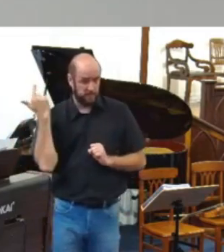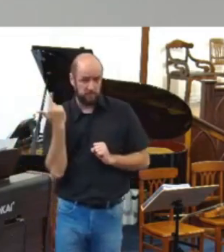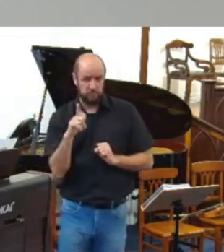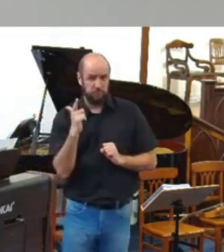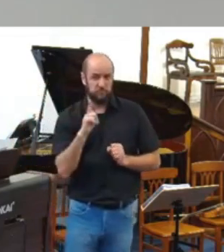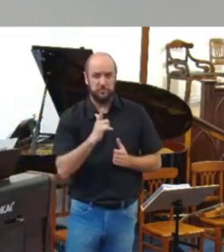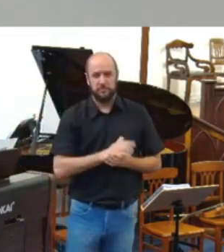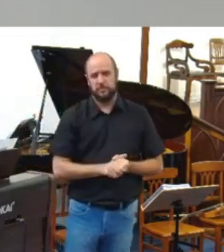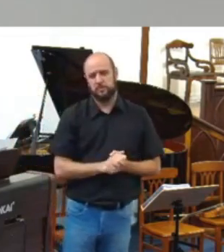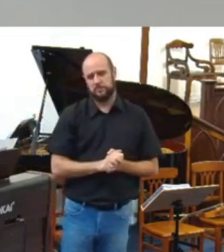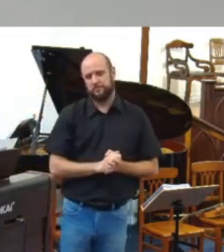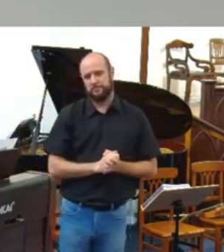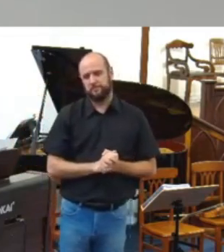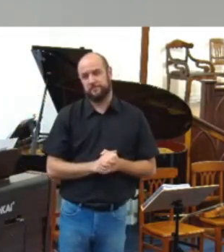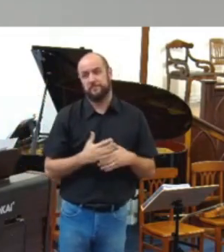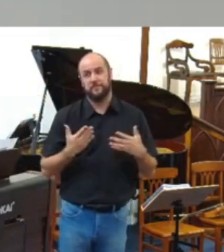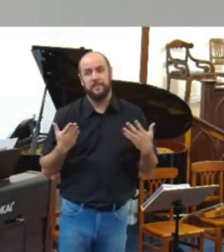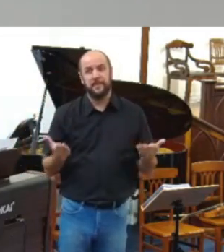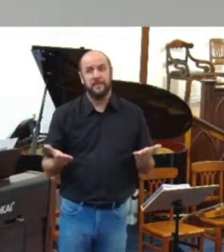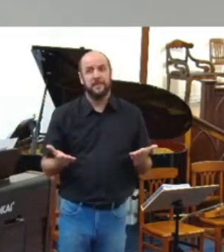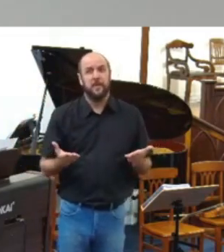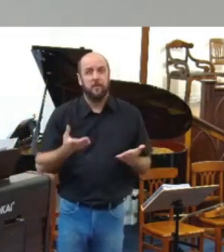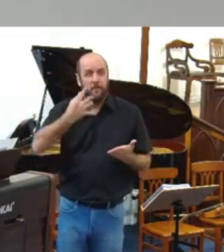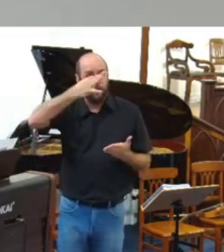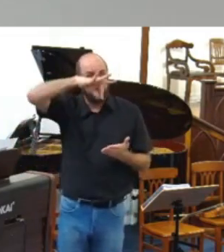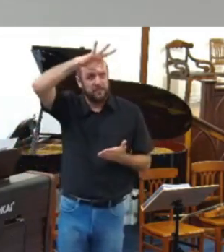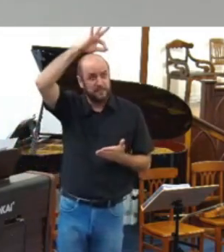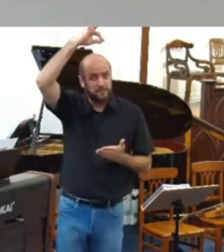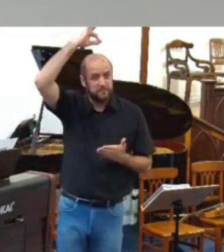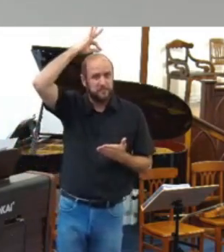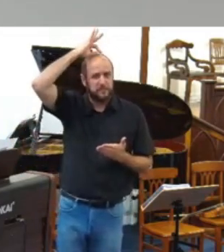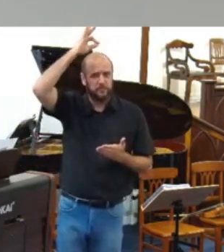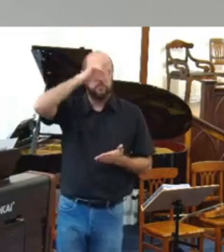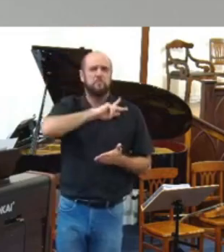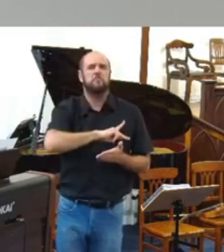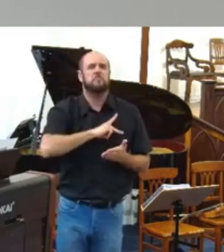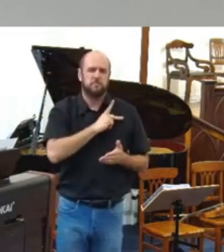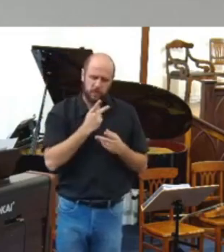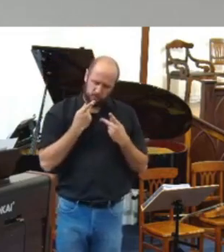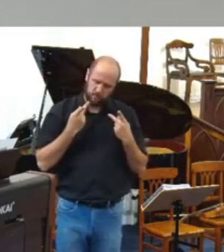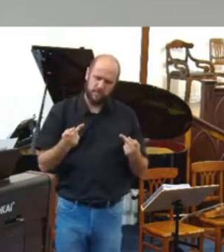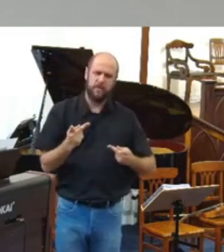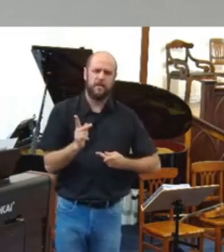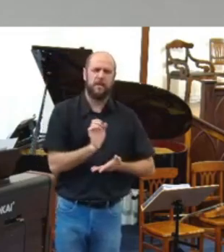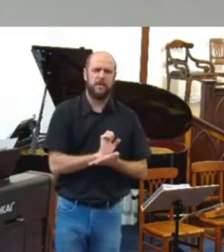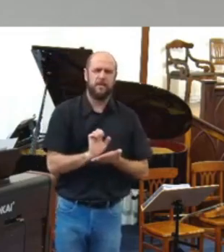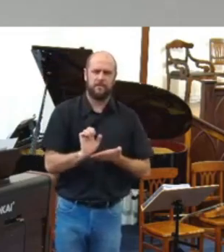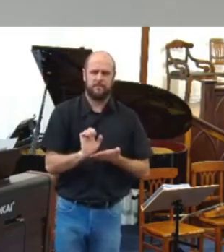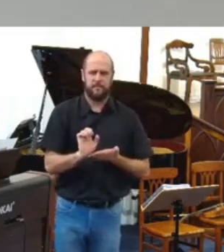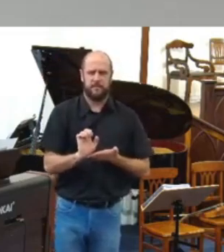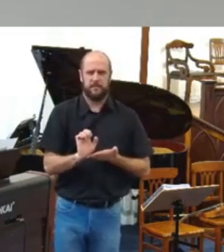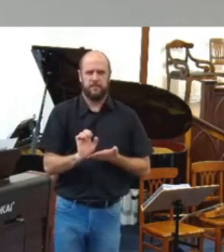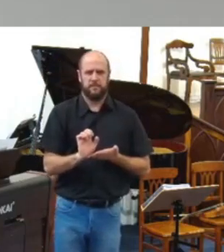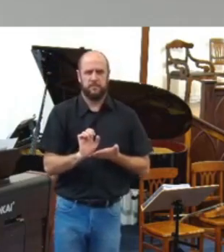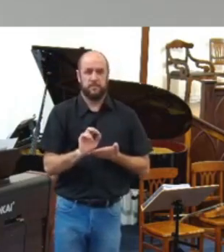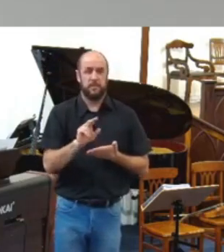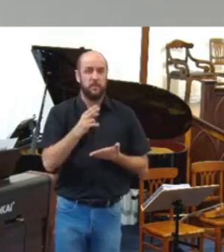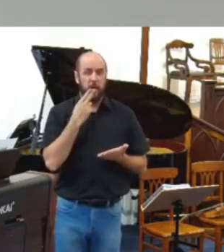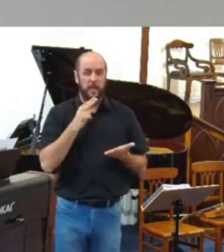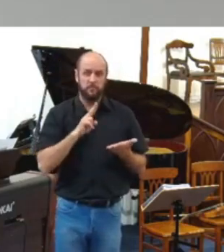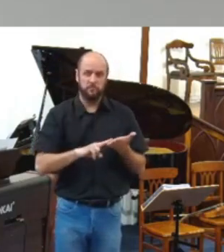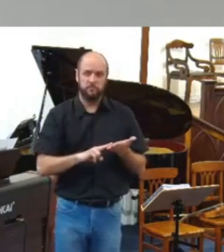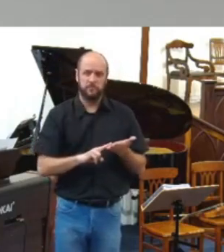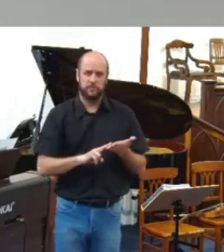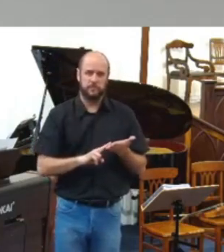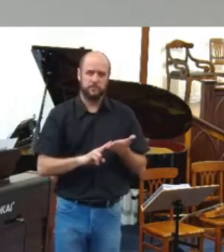mesmo. Por isso, este mesmo Espírito, Paulo usa isso trabalhando aos Efésios, é um selo, um